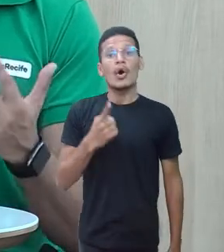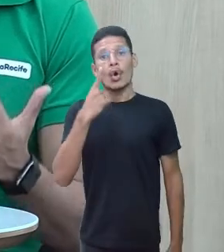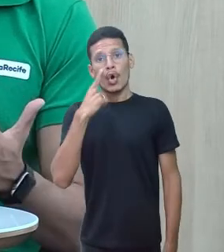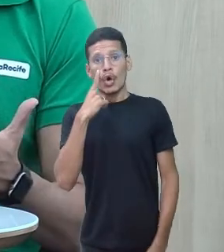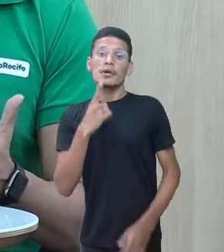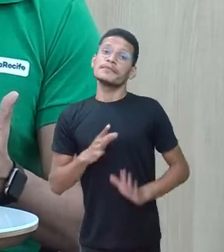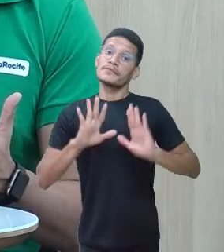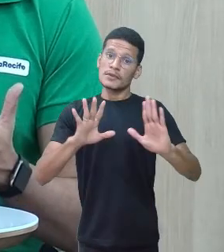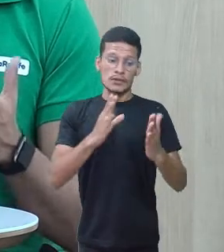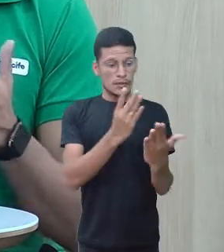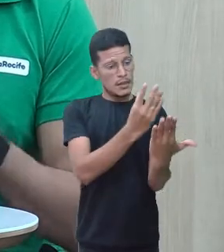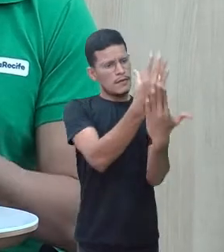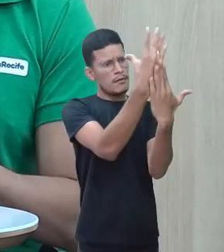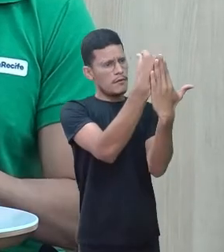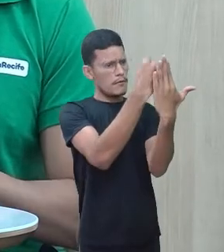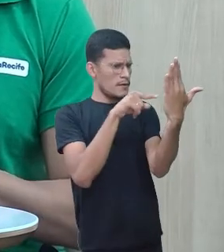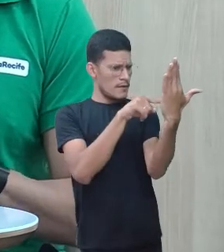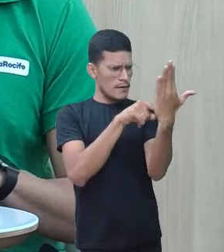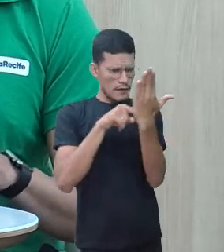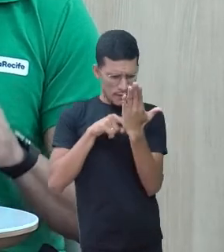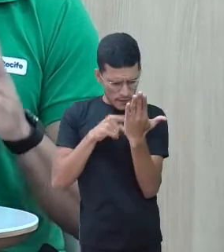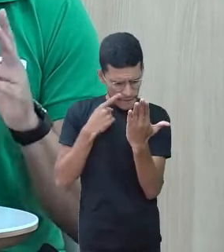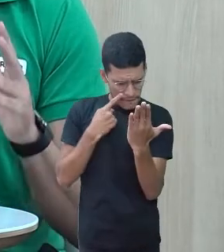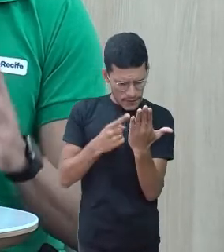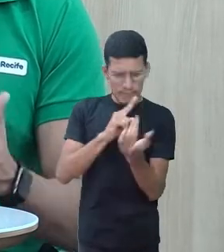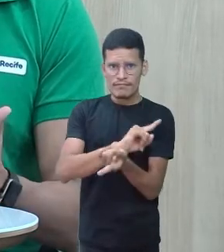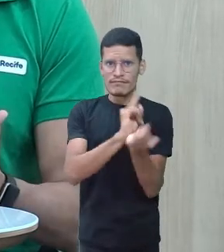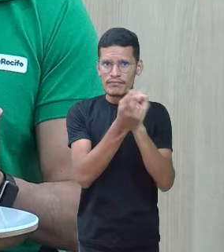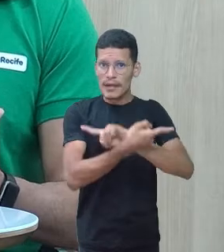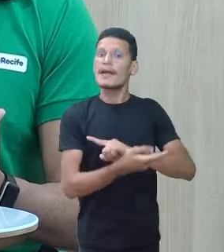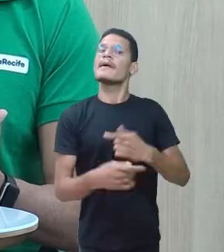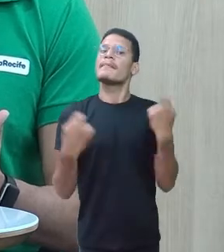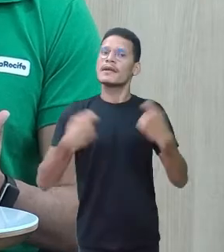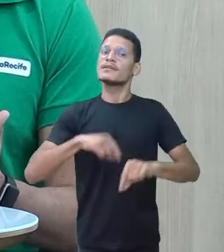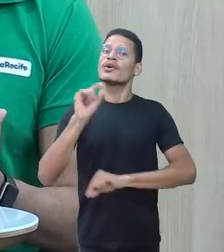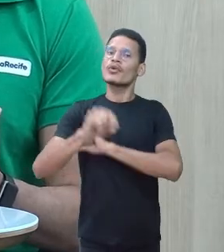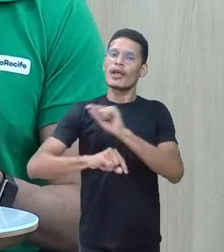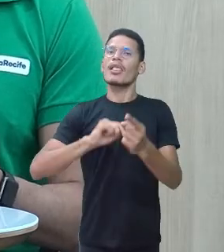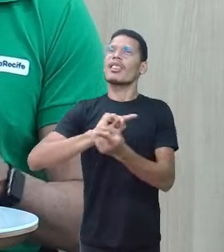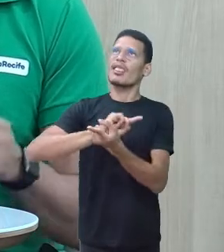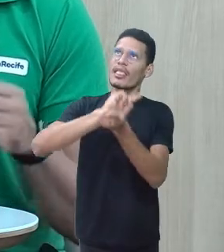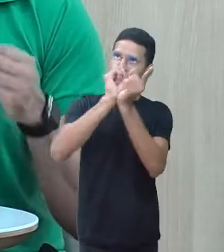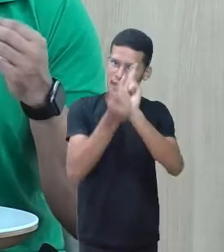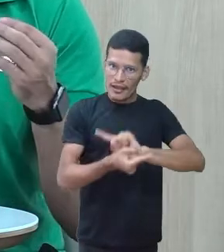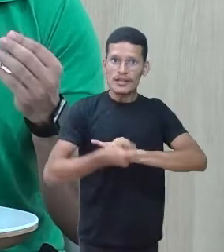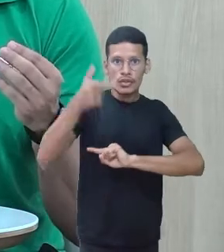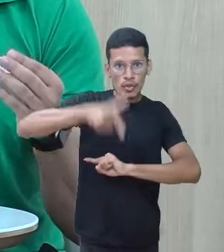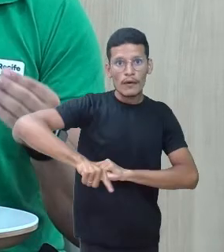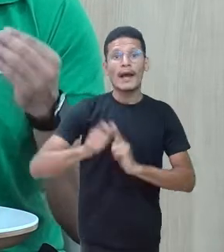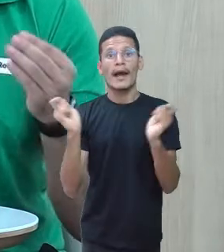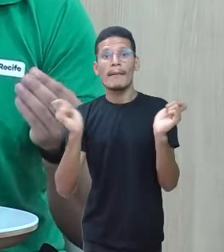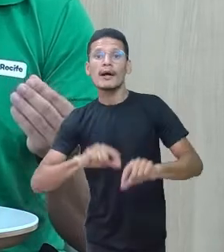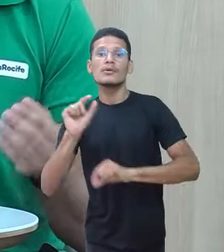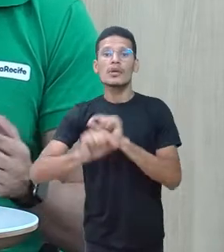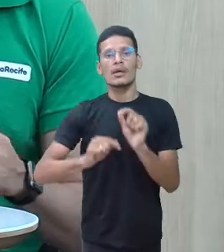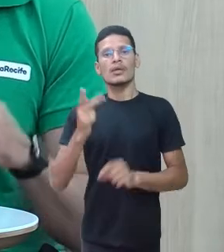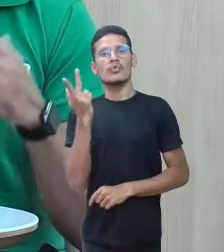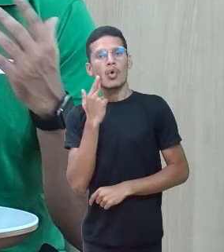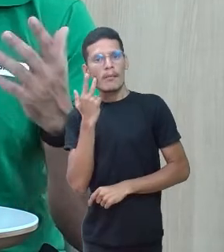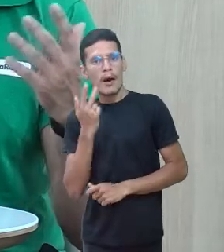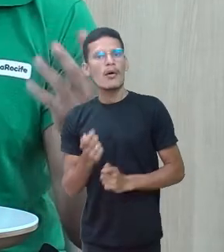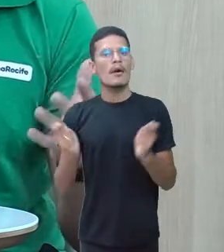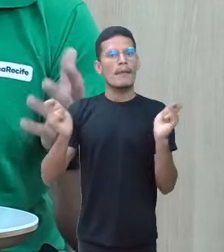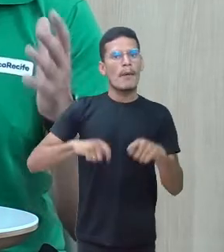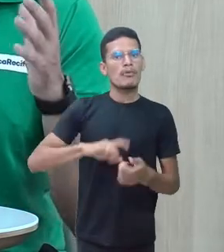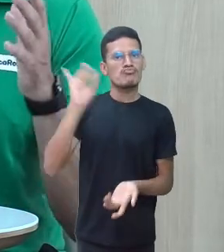tira a foto, ela aparece invertida. Então a gente tem que inverter também essa foto para que ela fique normal, né? Para